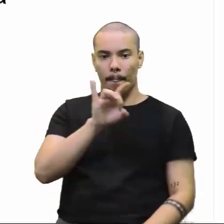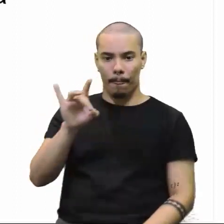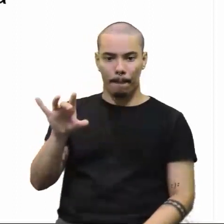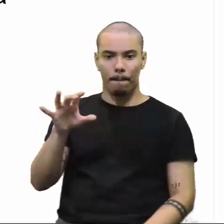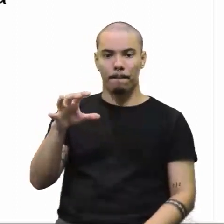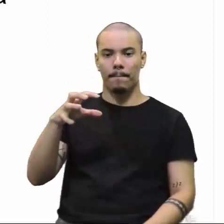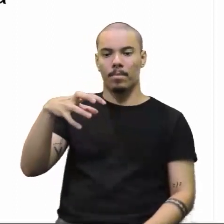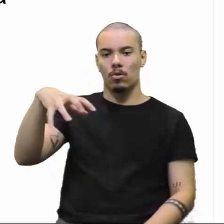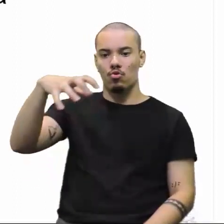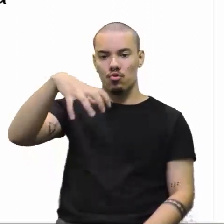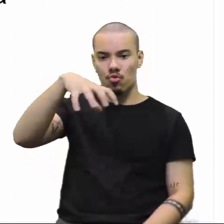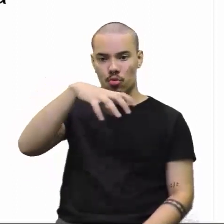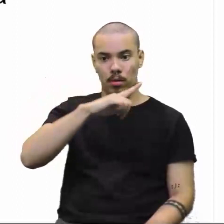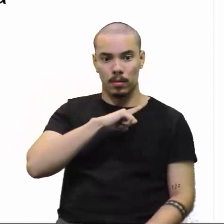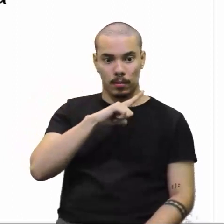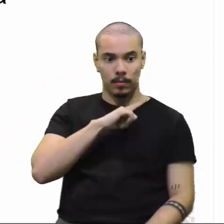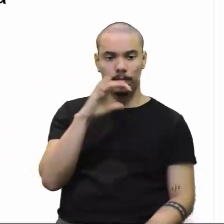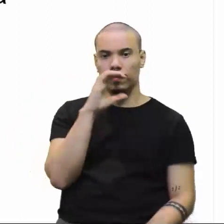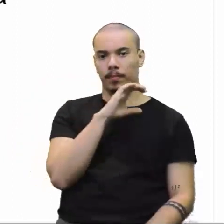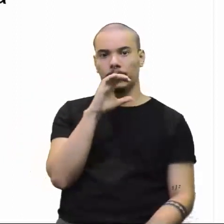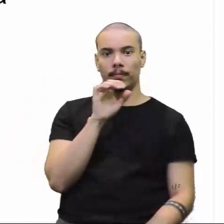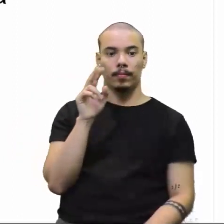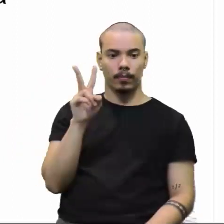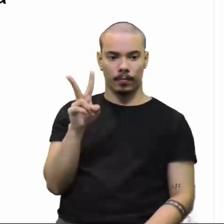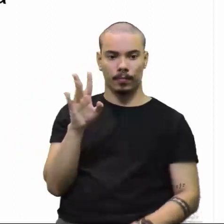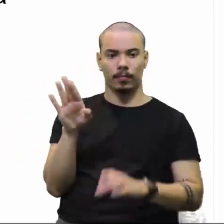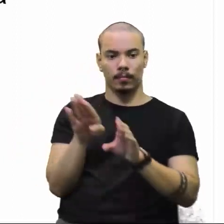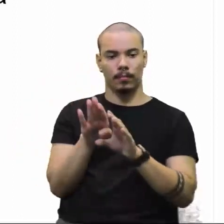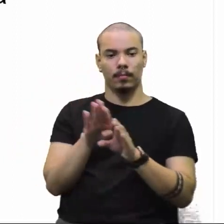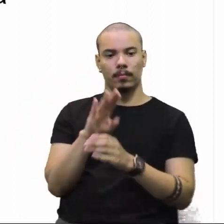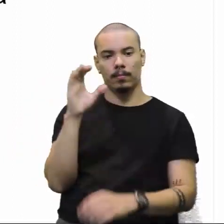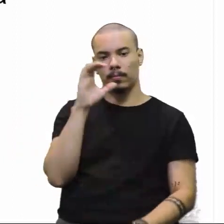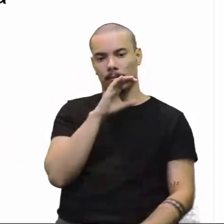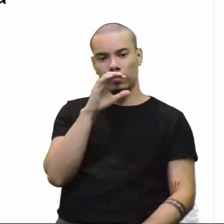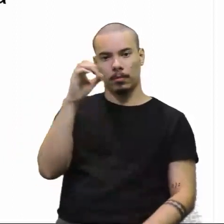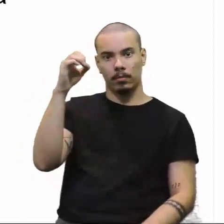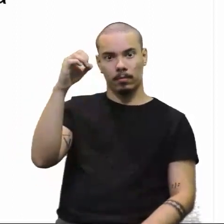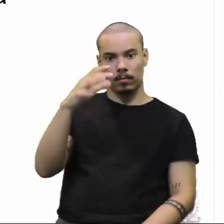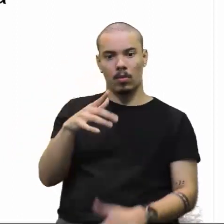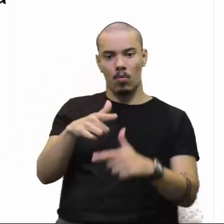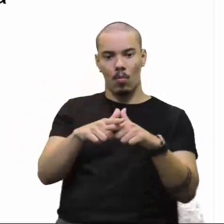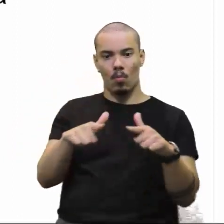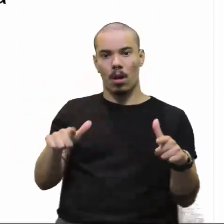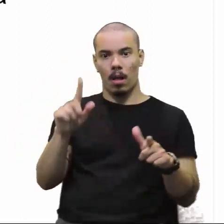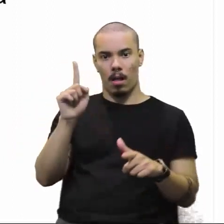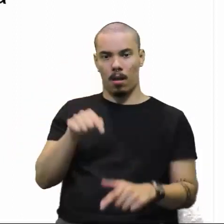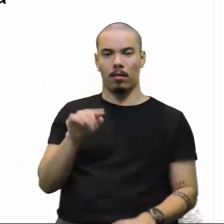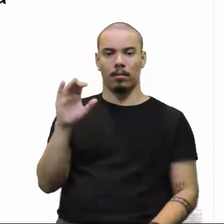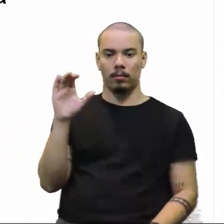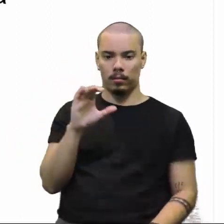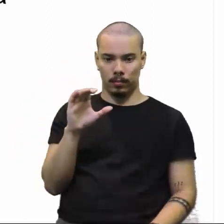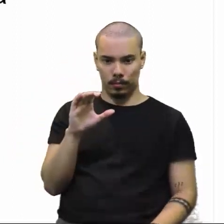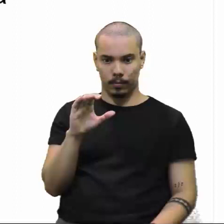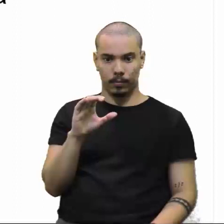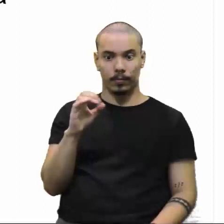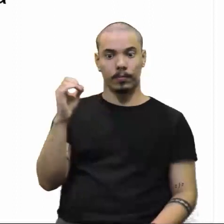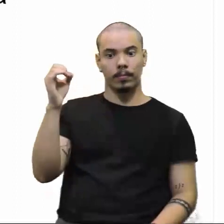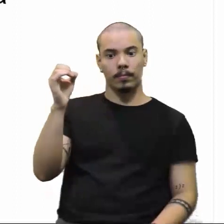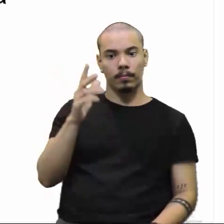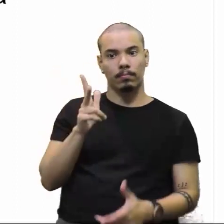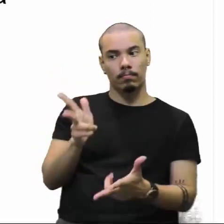velocidade v, no caso, né? E a velocidade da luz no vácuo é c, a